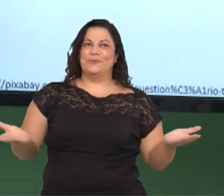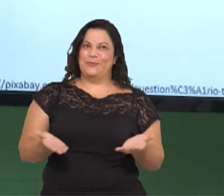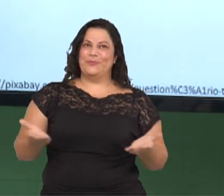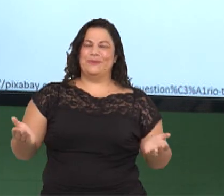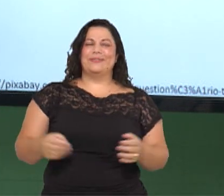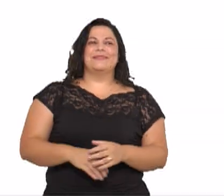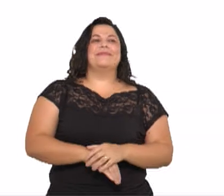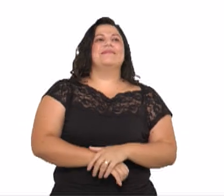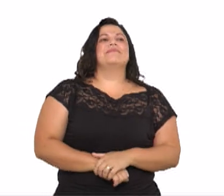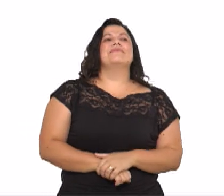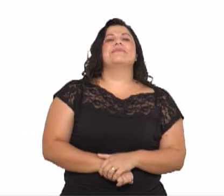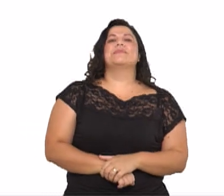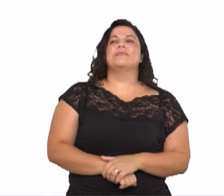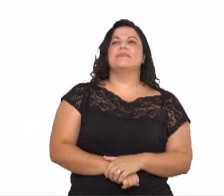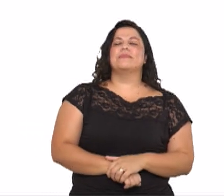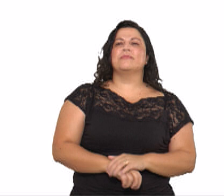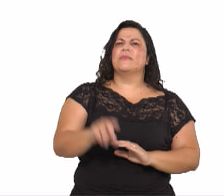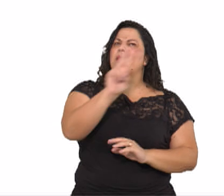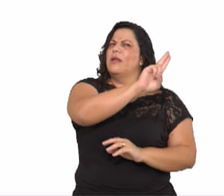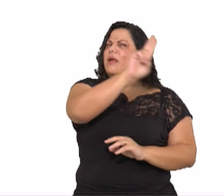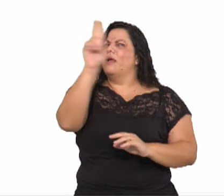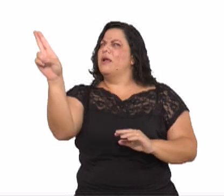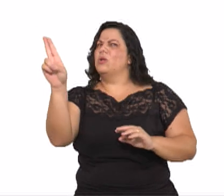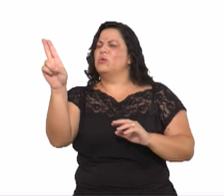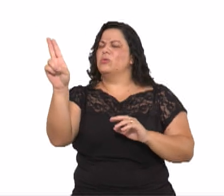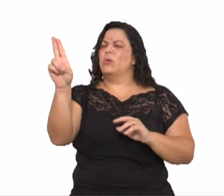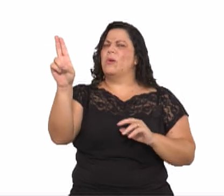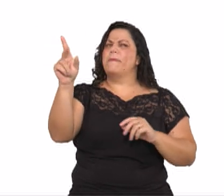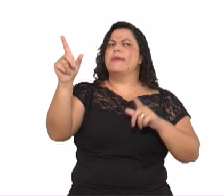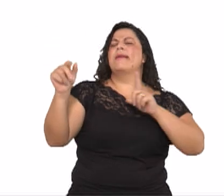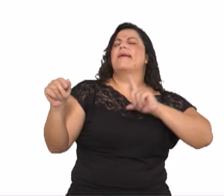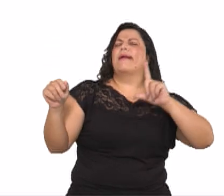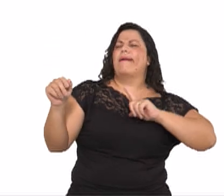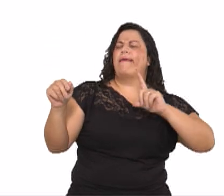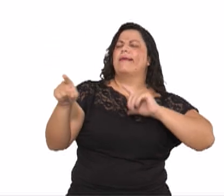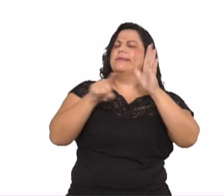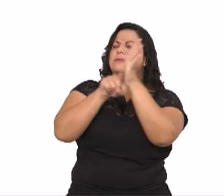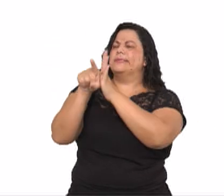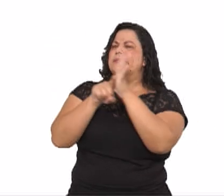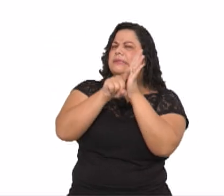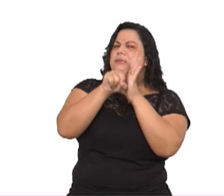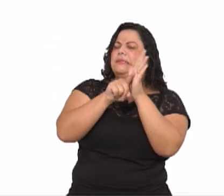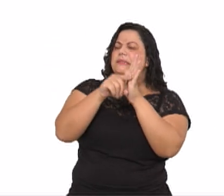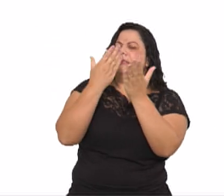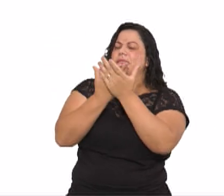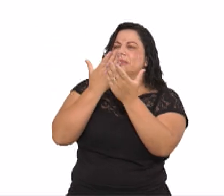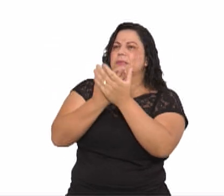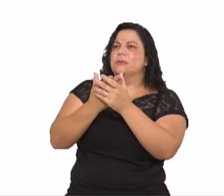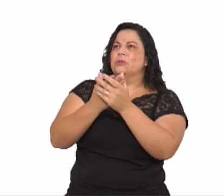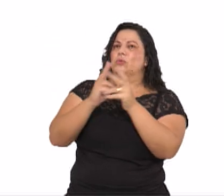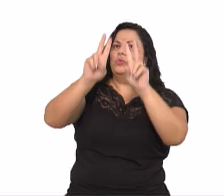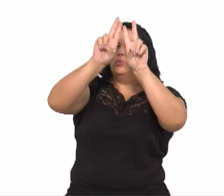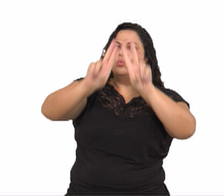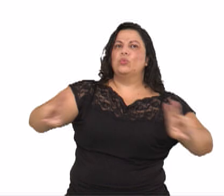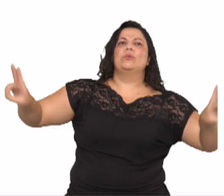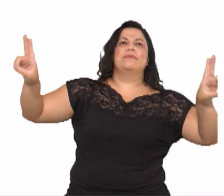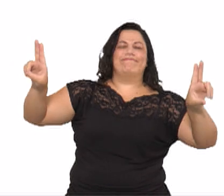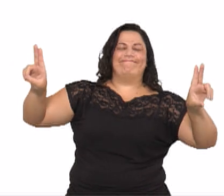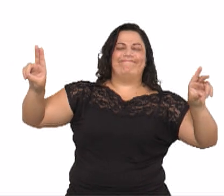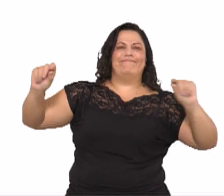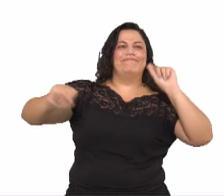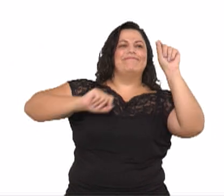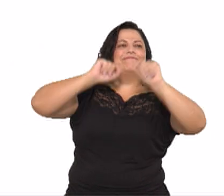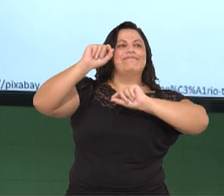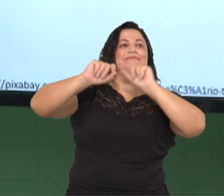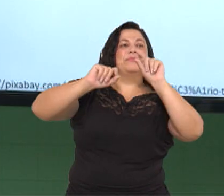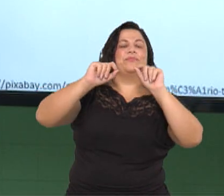primeiro quiz? Que nome recebe a ciência que estuda o universo e os corpos celestes? Se você acha